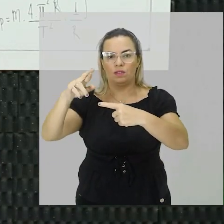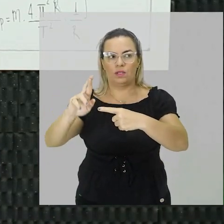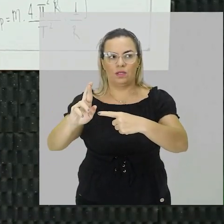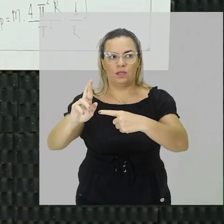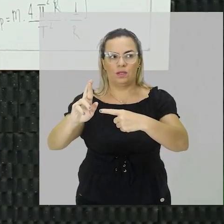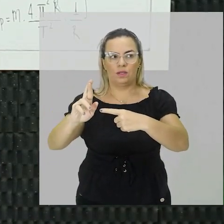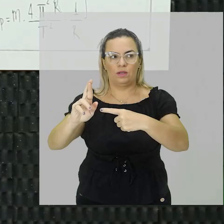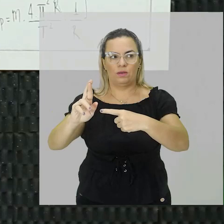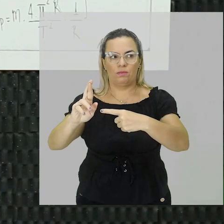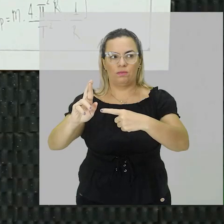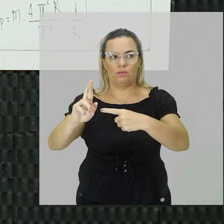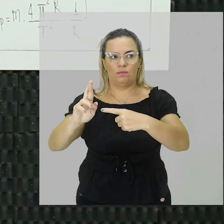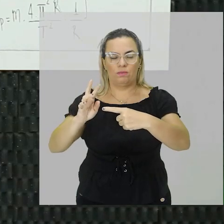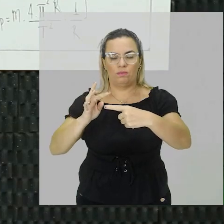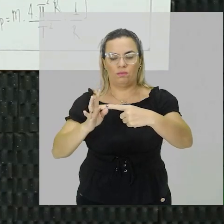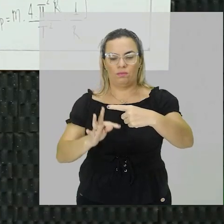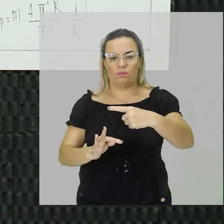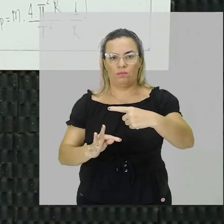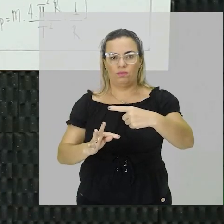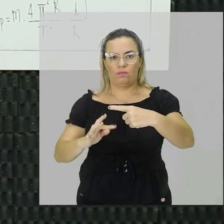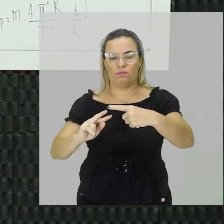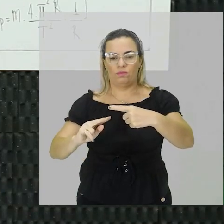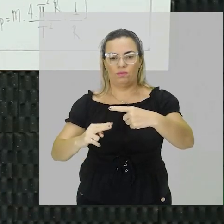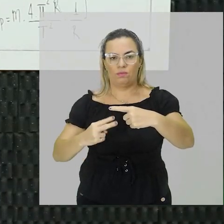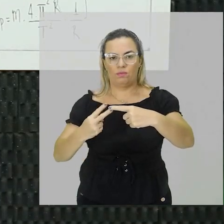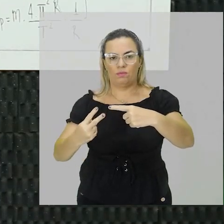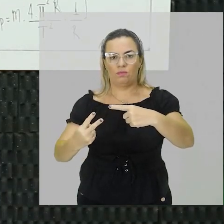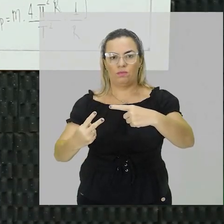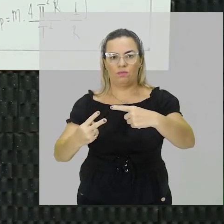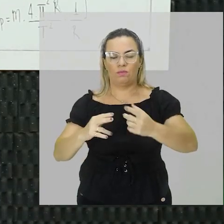sobre T ao quadrado.